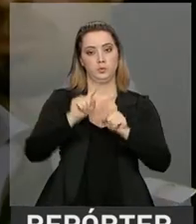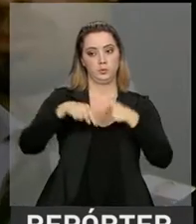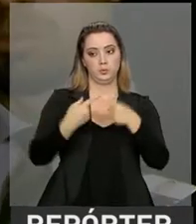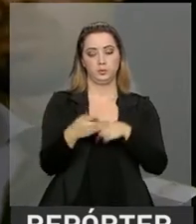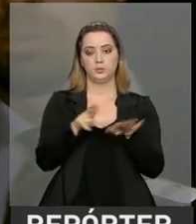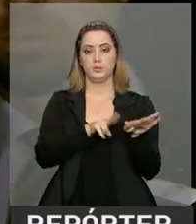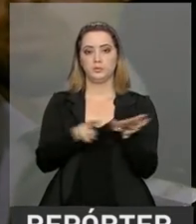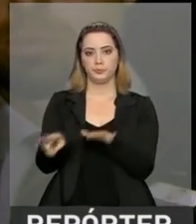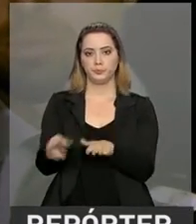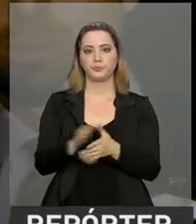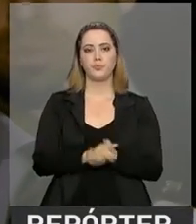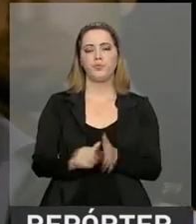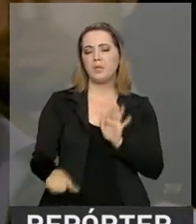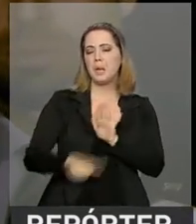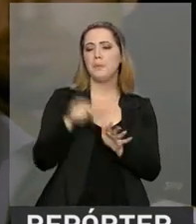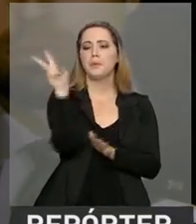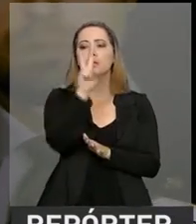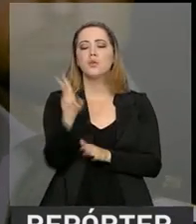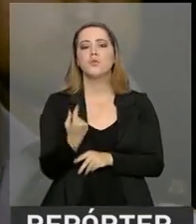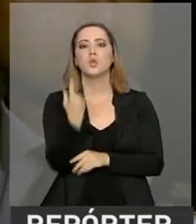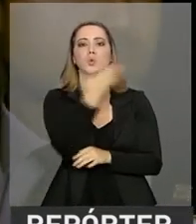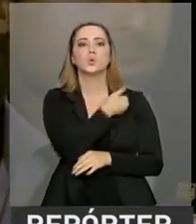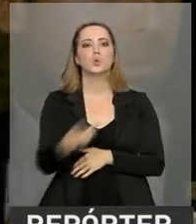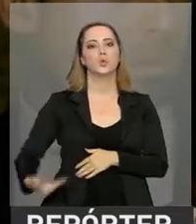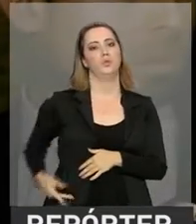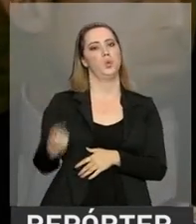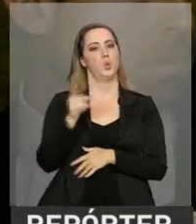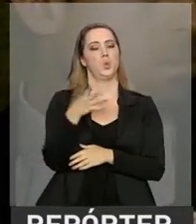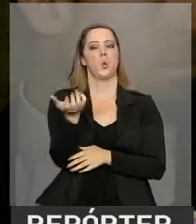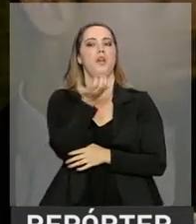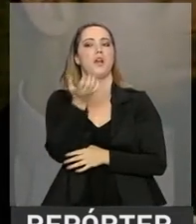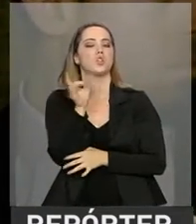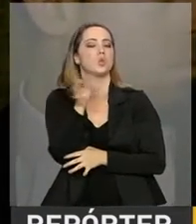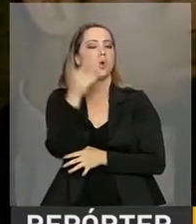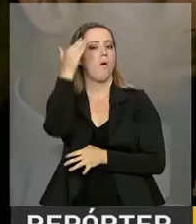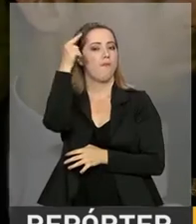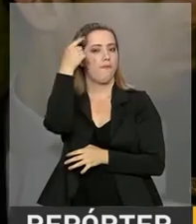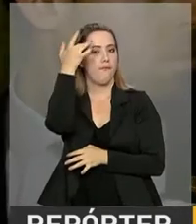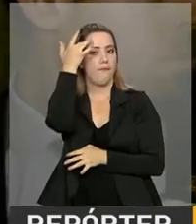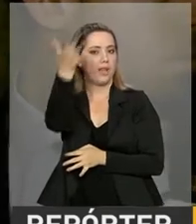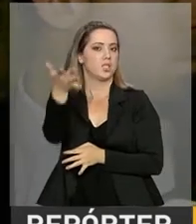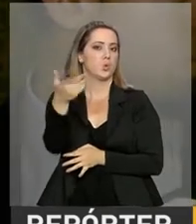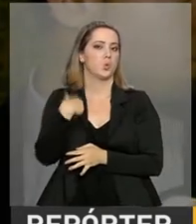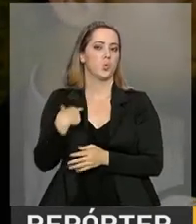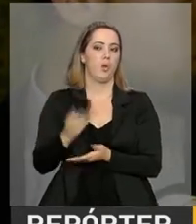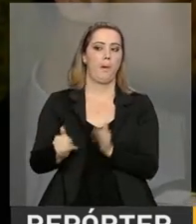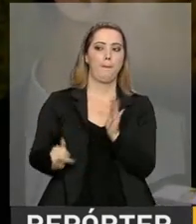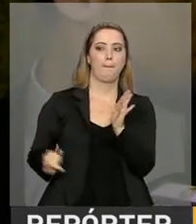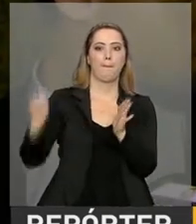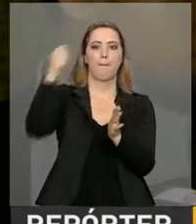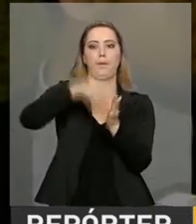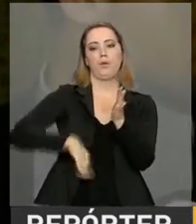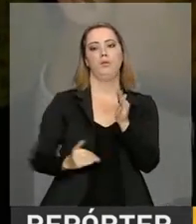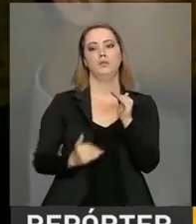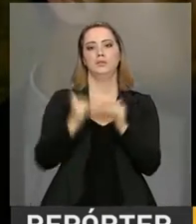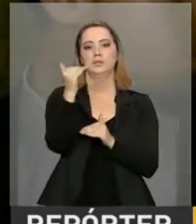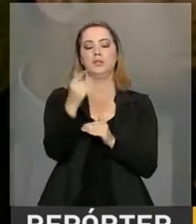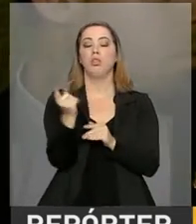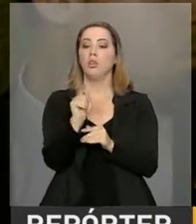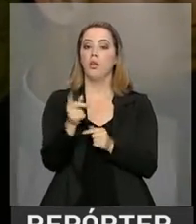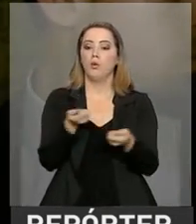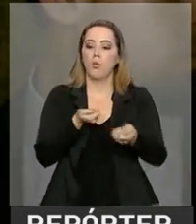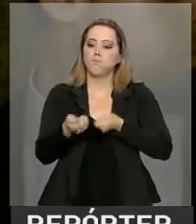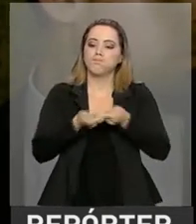semana. Pela primeira vez, um governo não faz o fácil, que é aumentar impostos, reorganiza as contas. E o que a gente tem que entender é